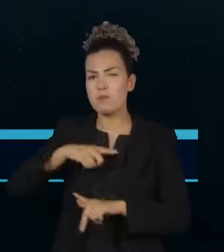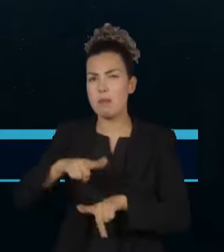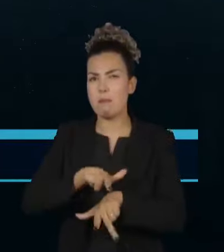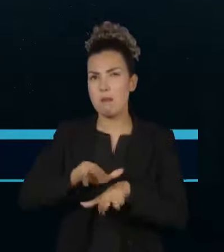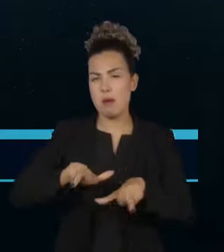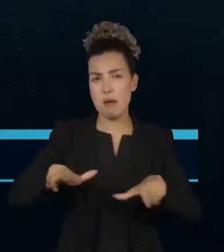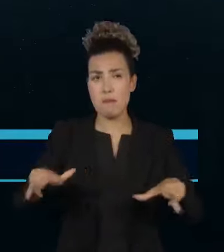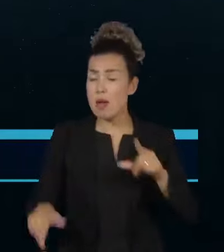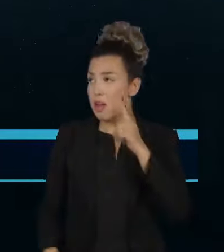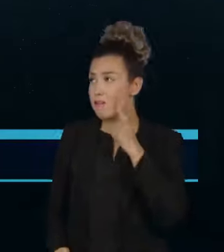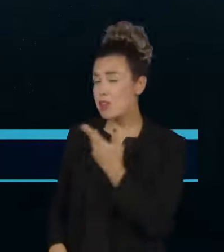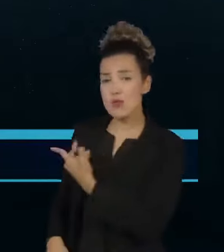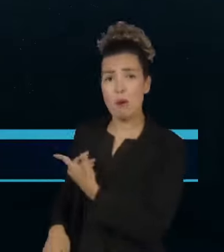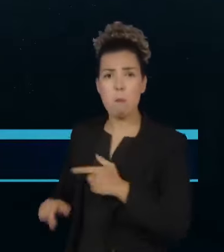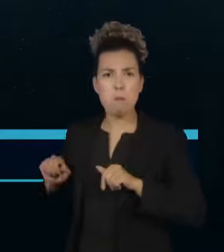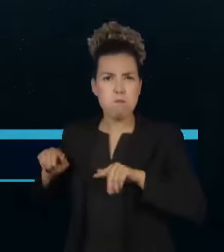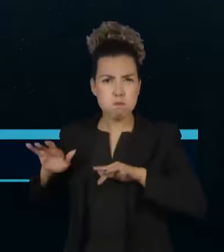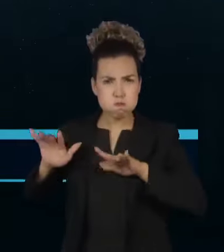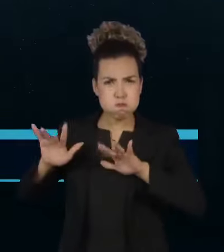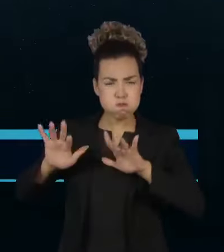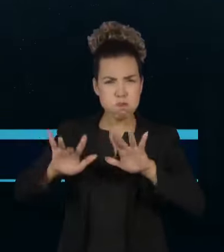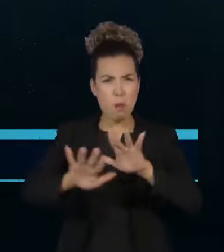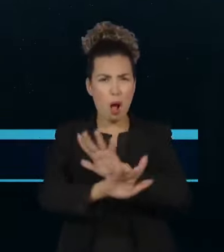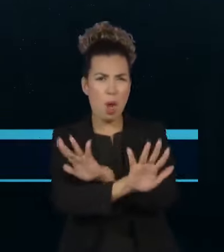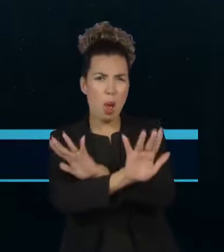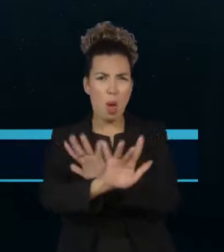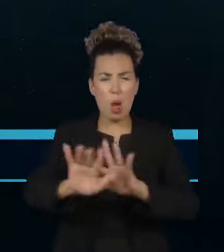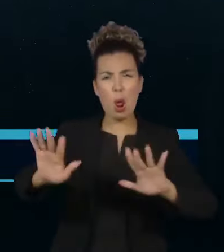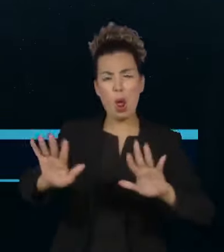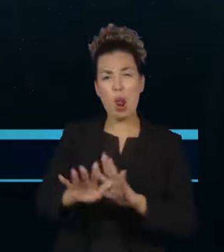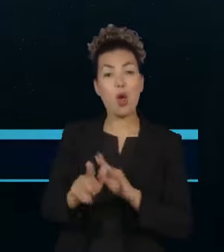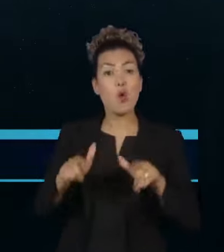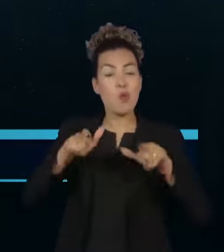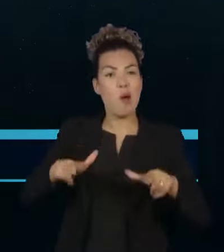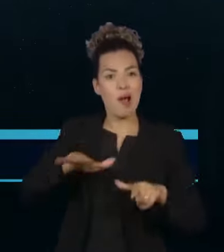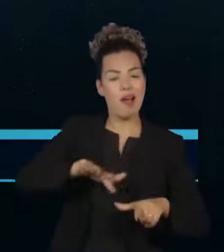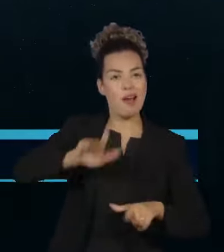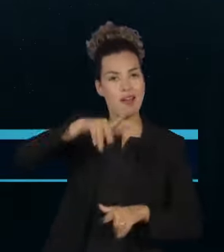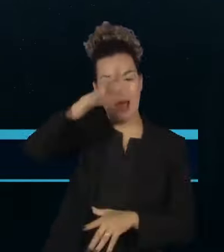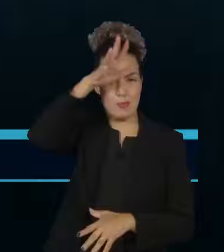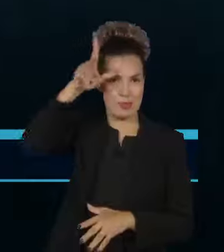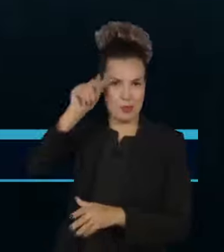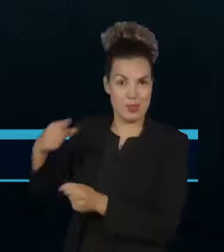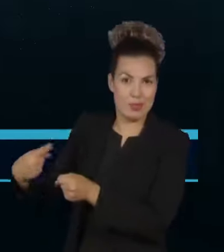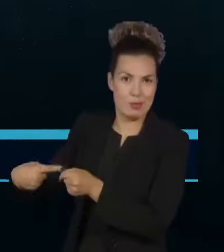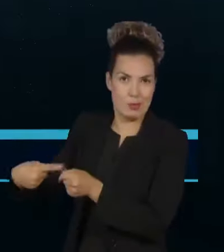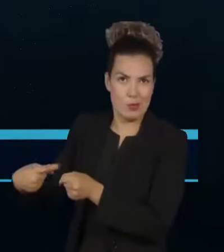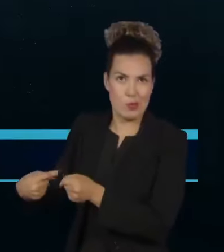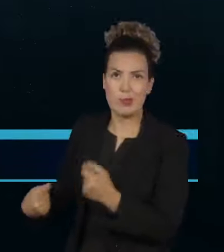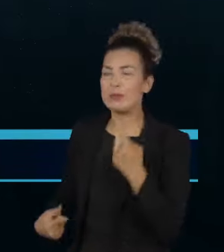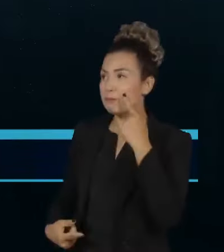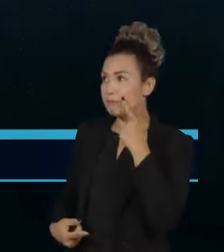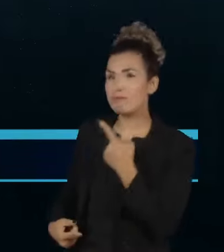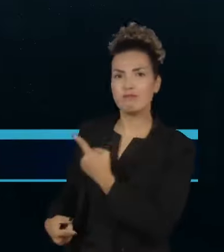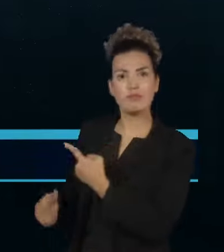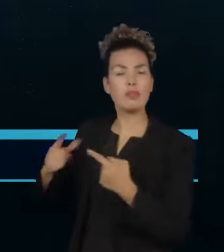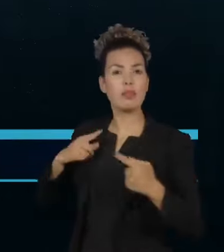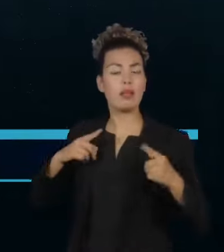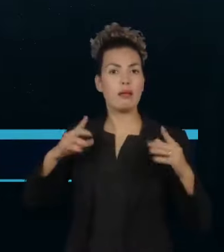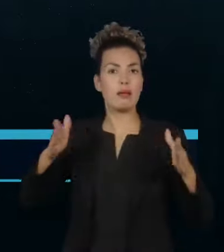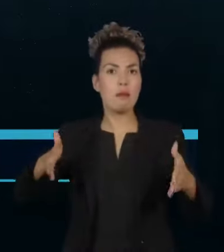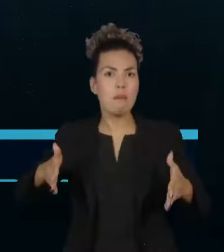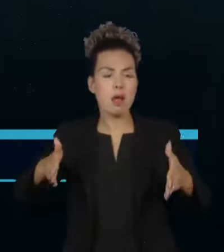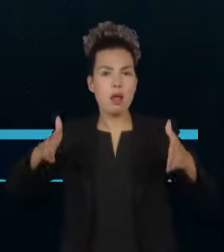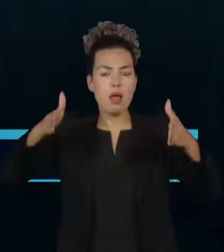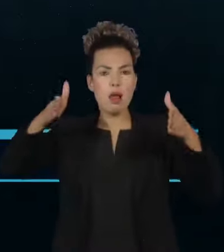A multidão se aglomerou na Praça de Coari, no interior do Amazonas. Na parte de cima de um monumento, o candidato